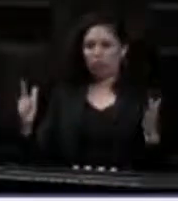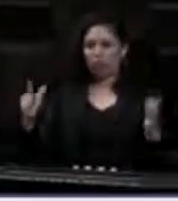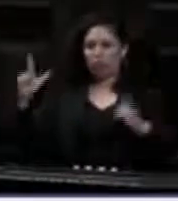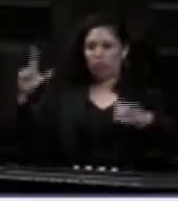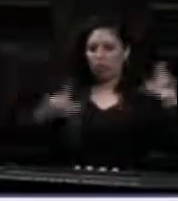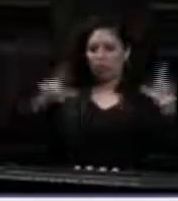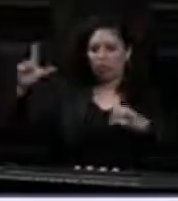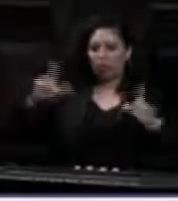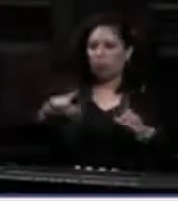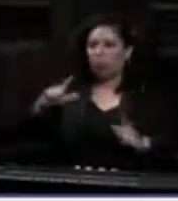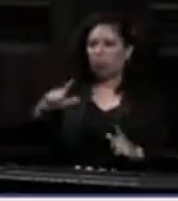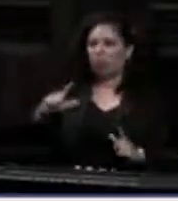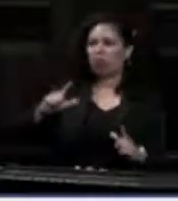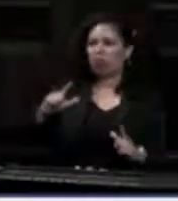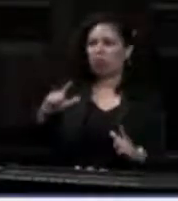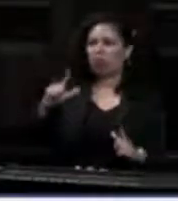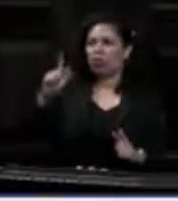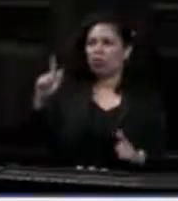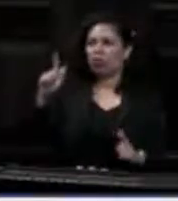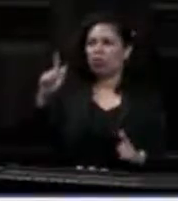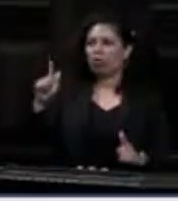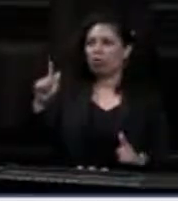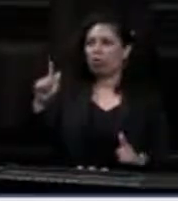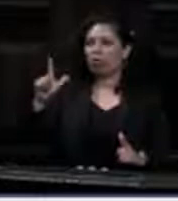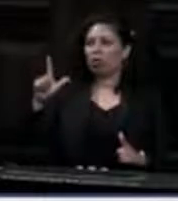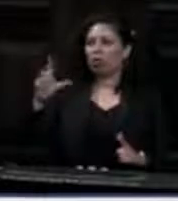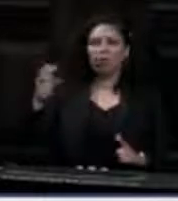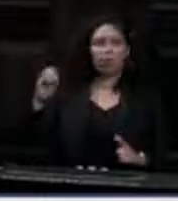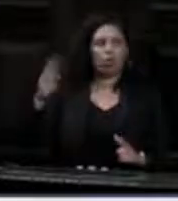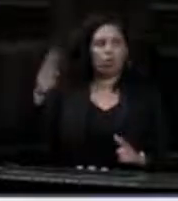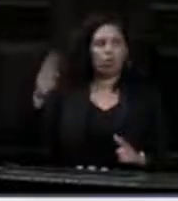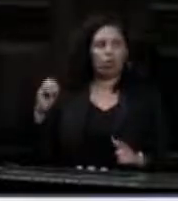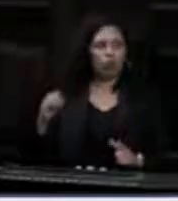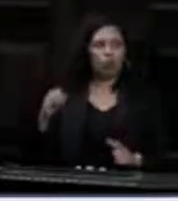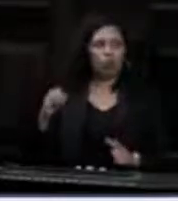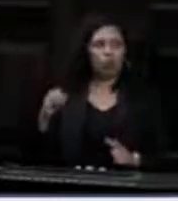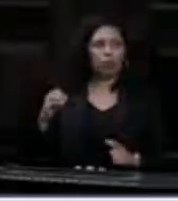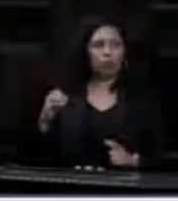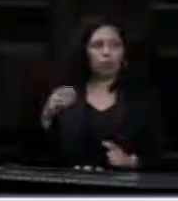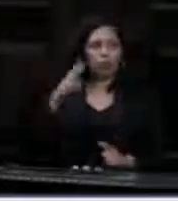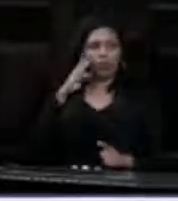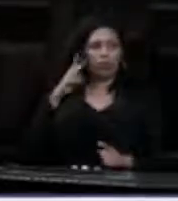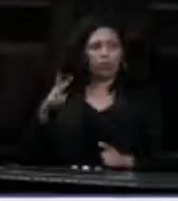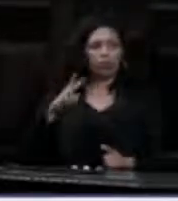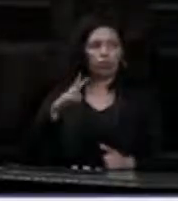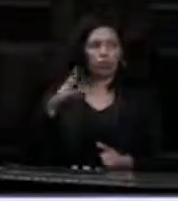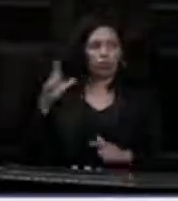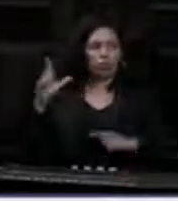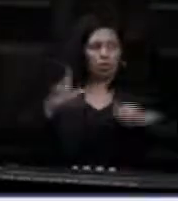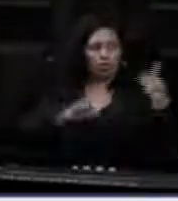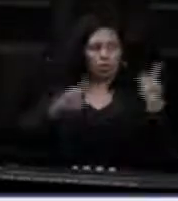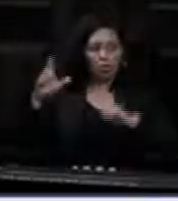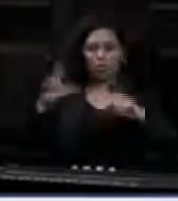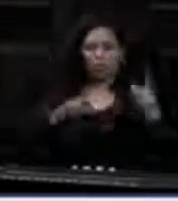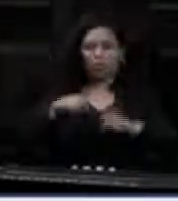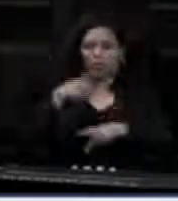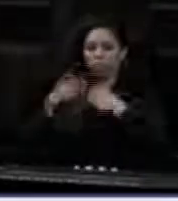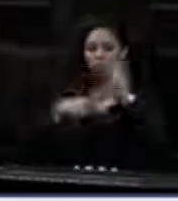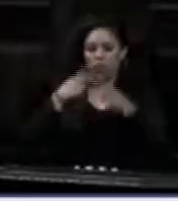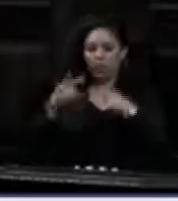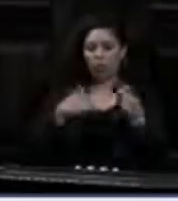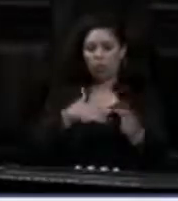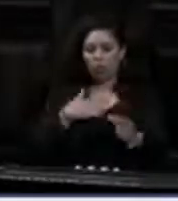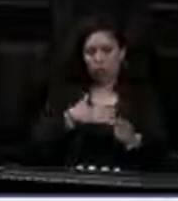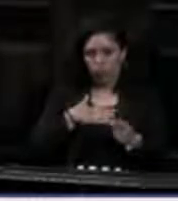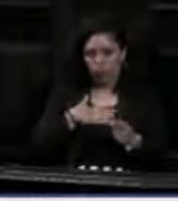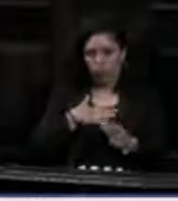segunda edição, realizou uma matéria, na minha opinião, pertinente, bastante elogiosa, e